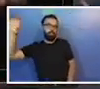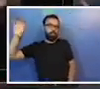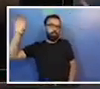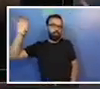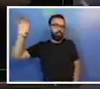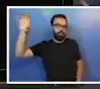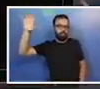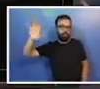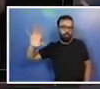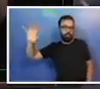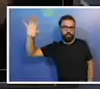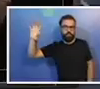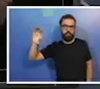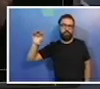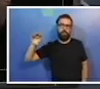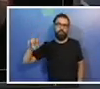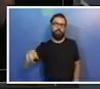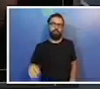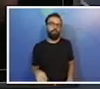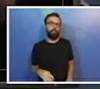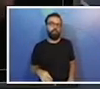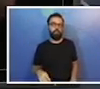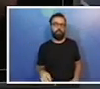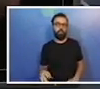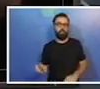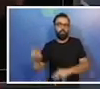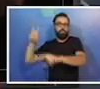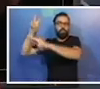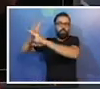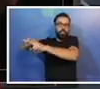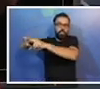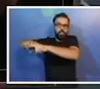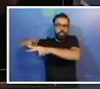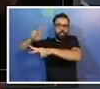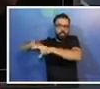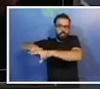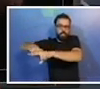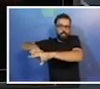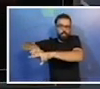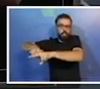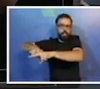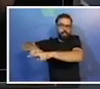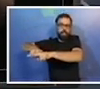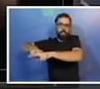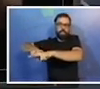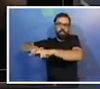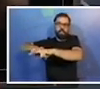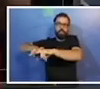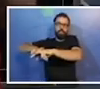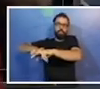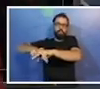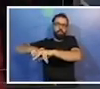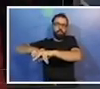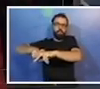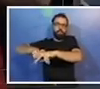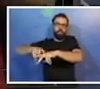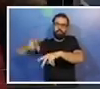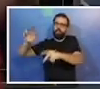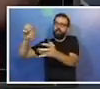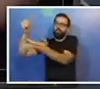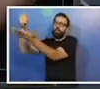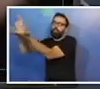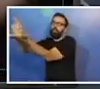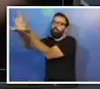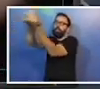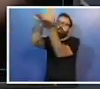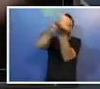alimentação dele, a família dele, prenderam, ele era livre, prenderam esse animal e